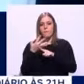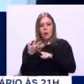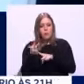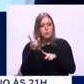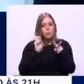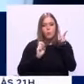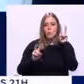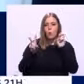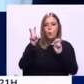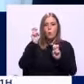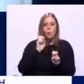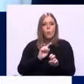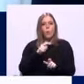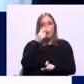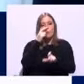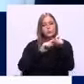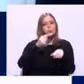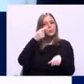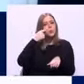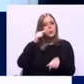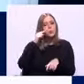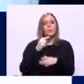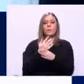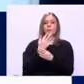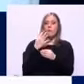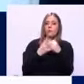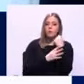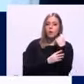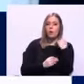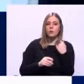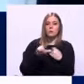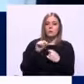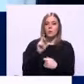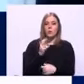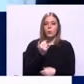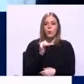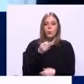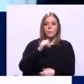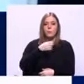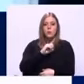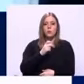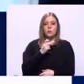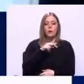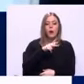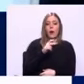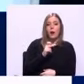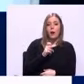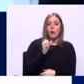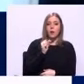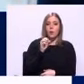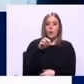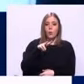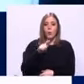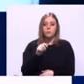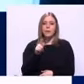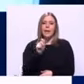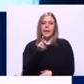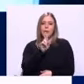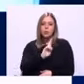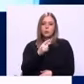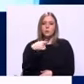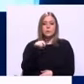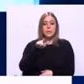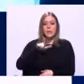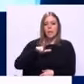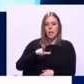ouvidas, de várias testemunhas, desde advogados, o advogado de Rui Pinto, Ana Gomes, o presidente da Liga,